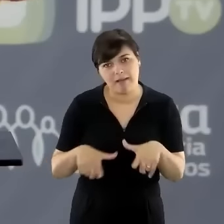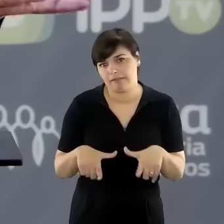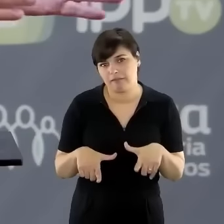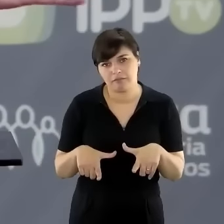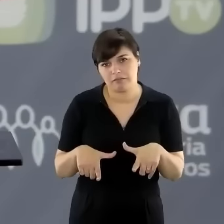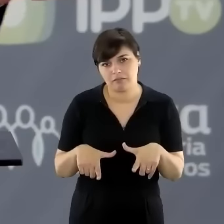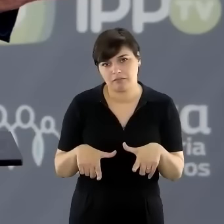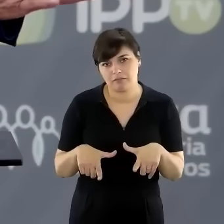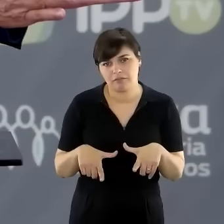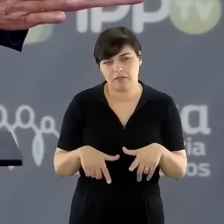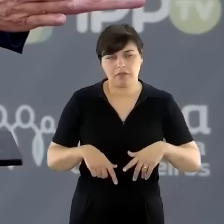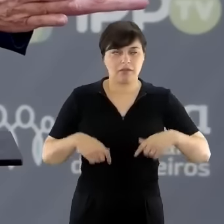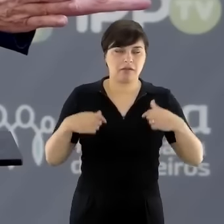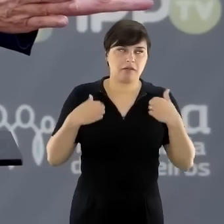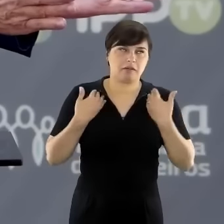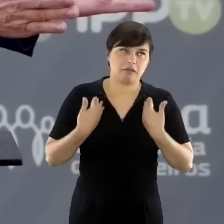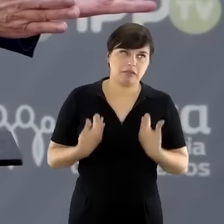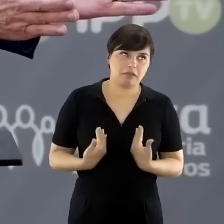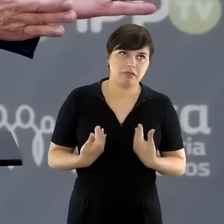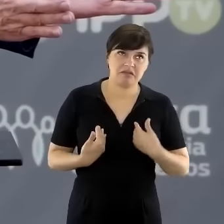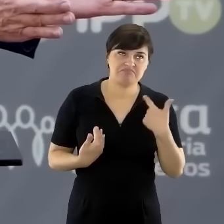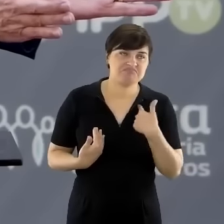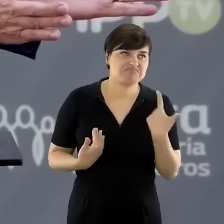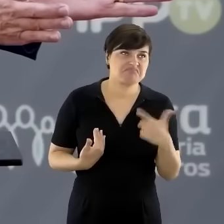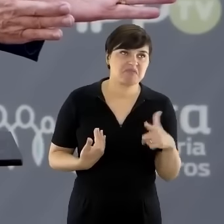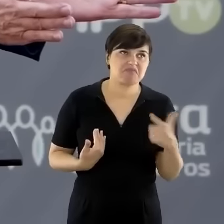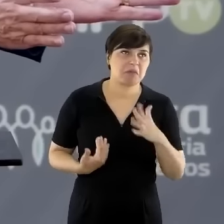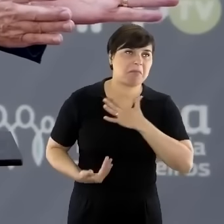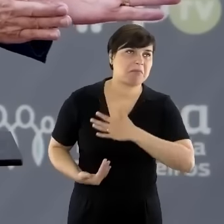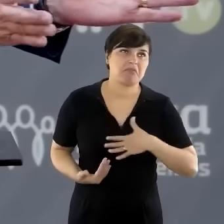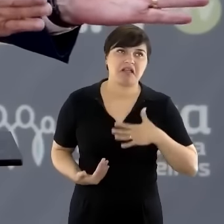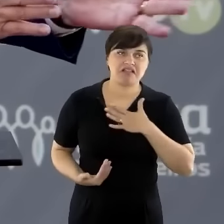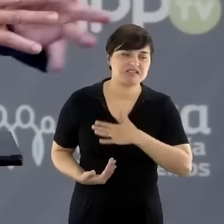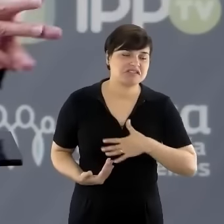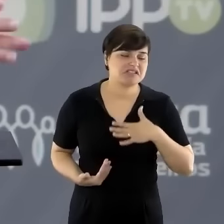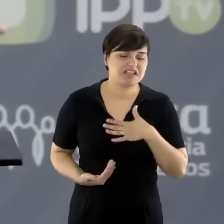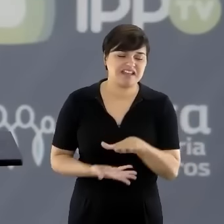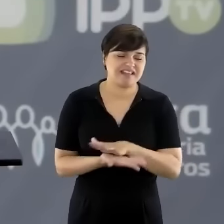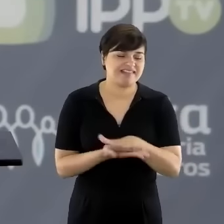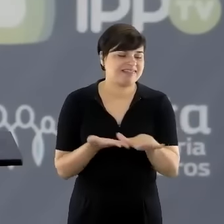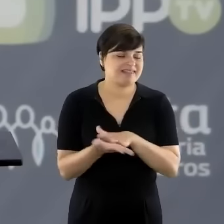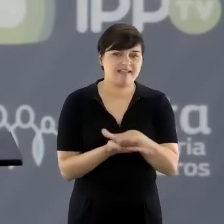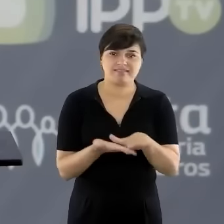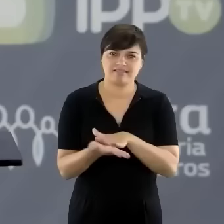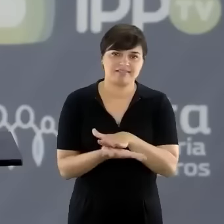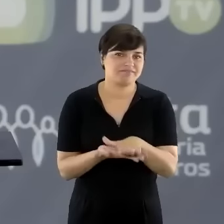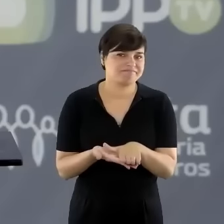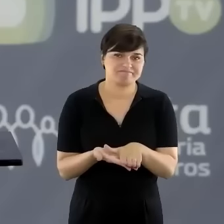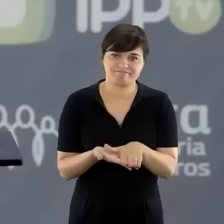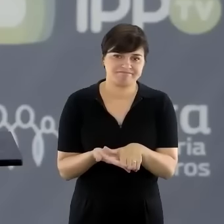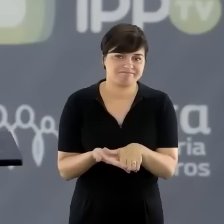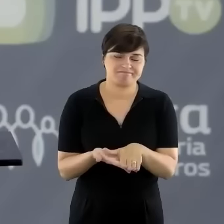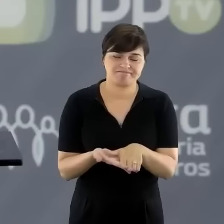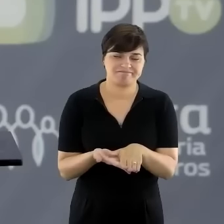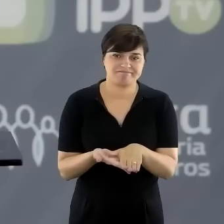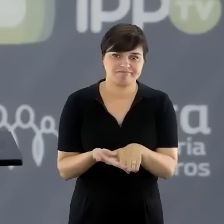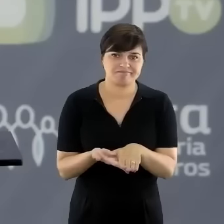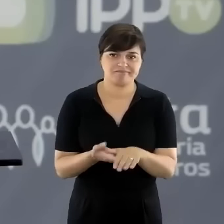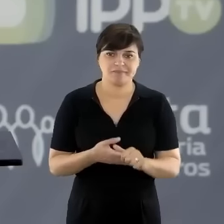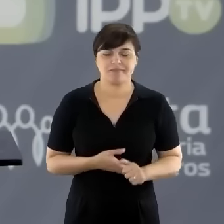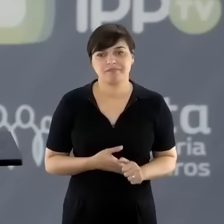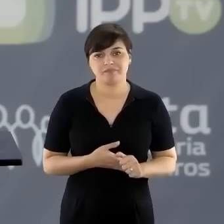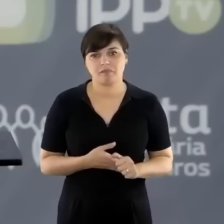que faz a obra por obrigação mas não tem prazer nenhum não tem deleite nenhum está fazendo a obra terceiro perigo